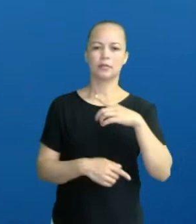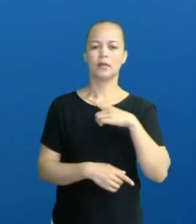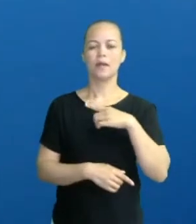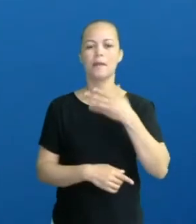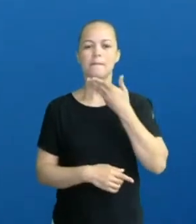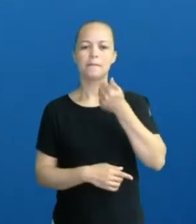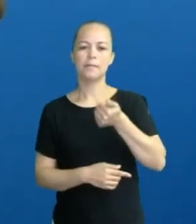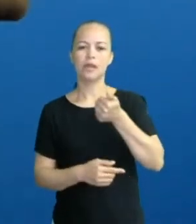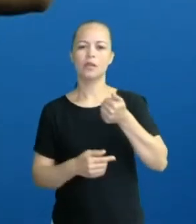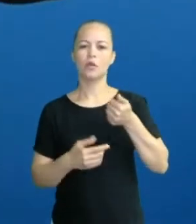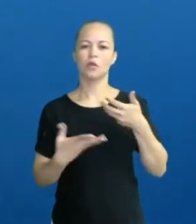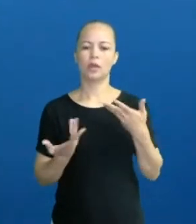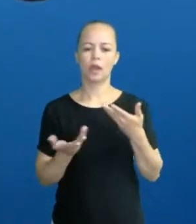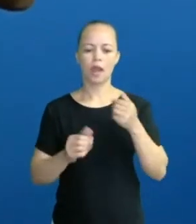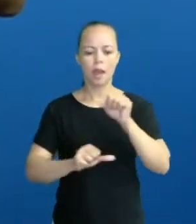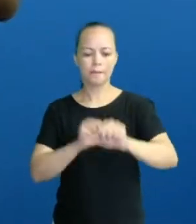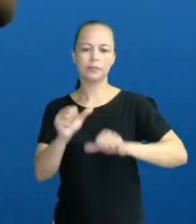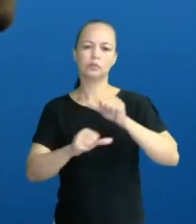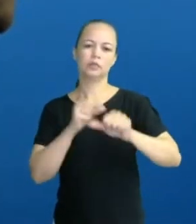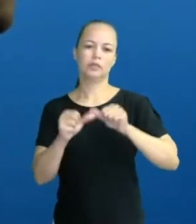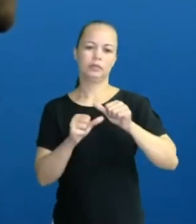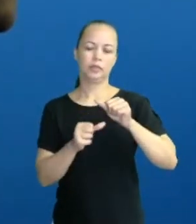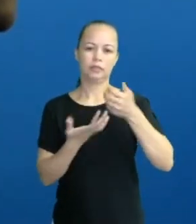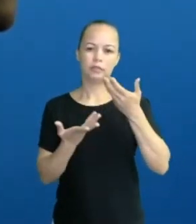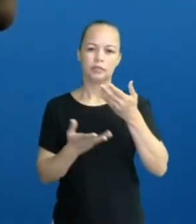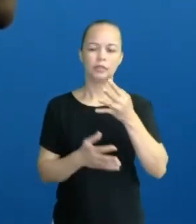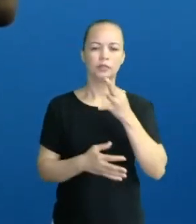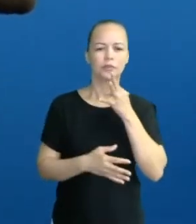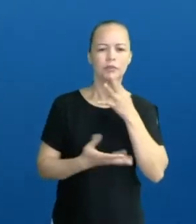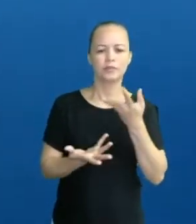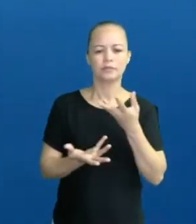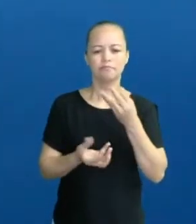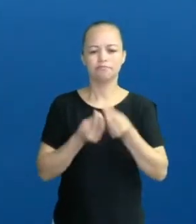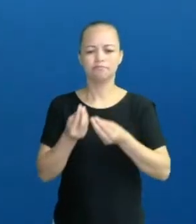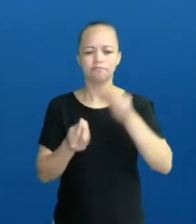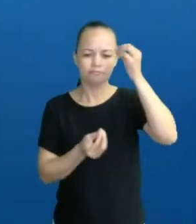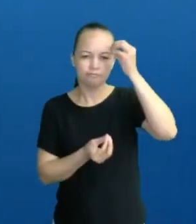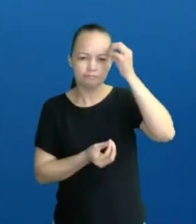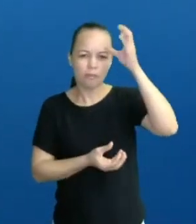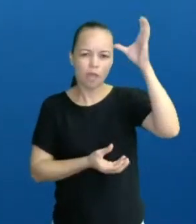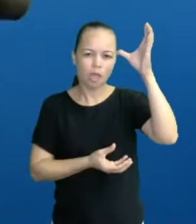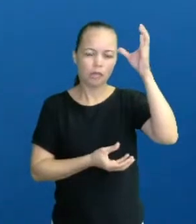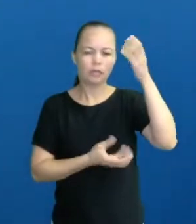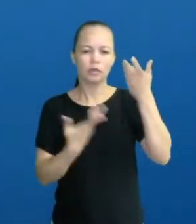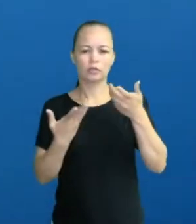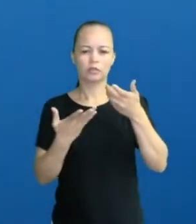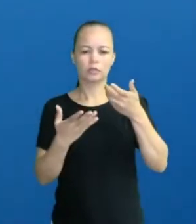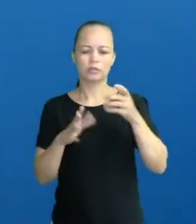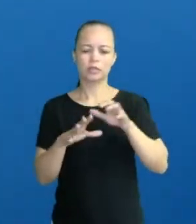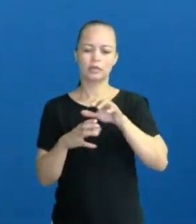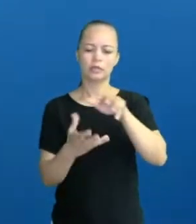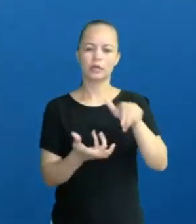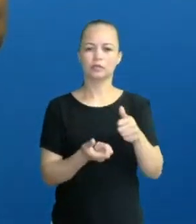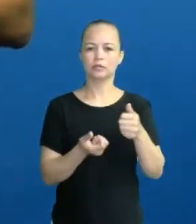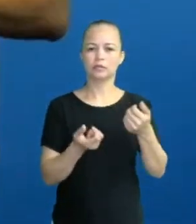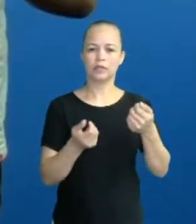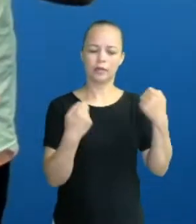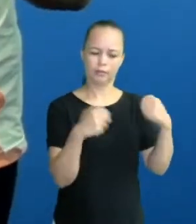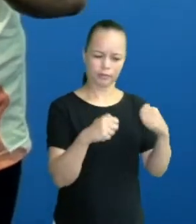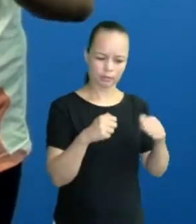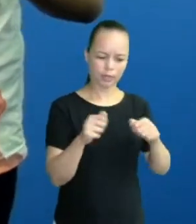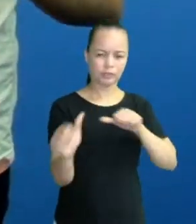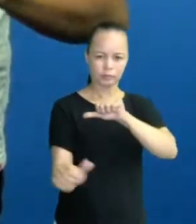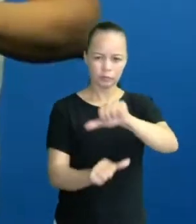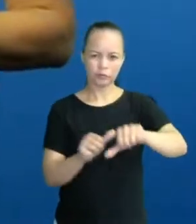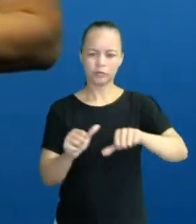mudança de comportamento. Gerar em você alguém que tenha uma inquietação para ser o quê? Alguém que sai do reino da necessidade para o reino da liberdade. Então, de